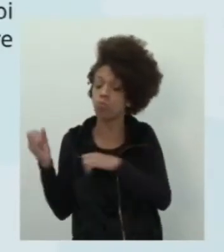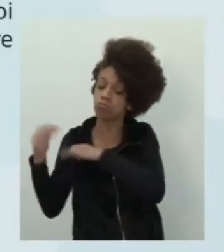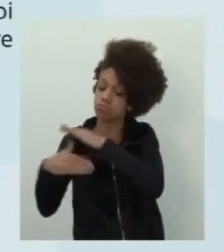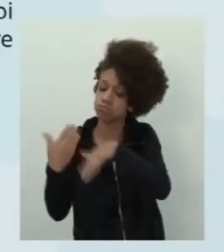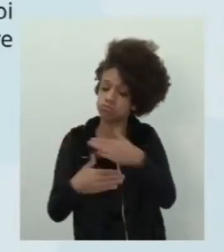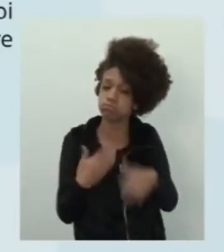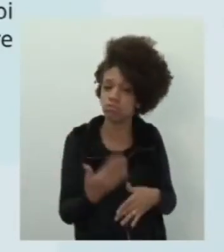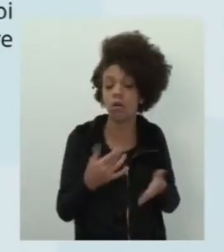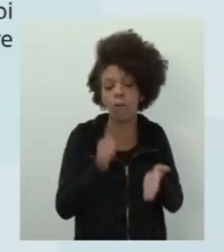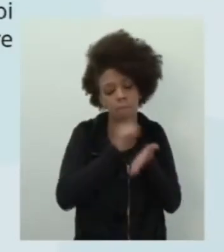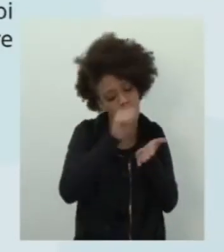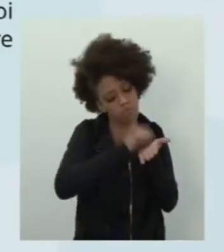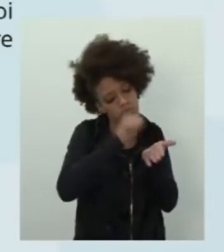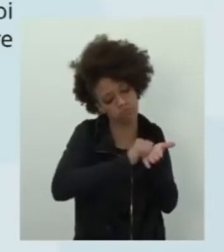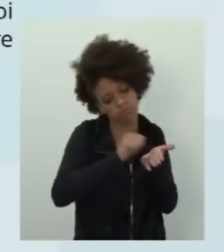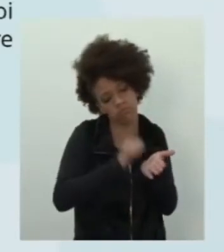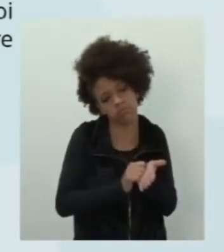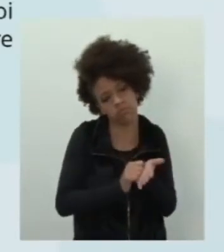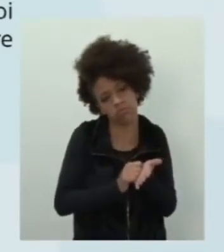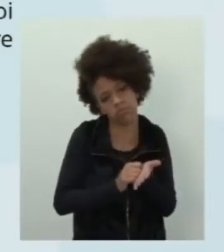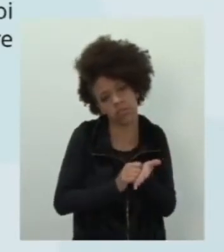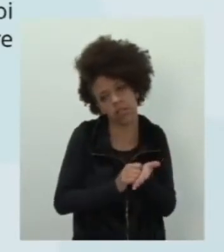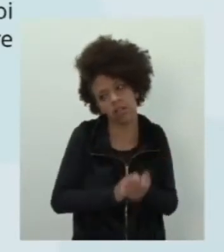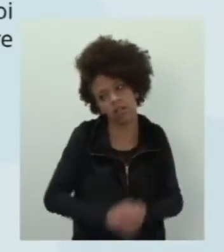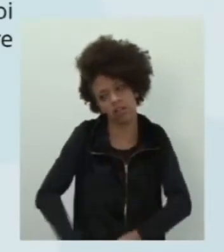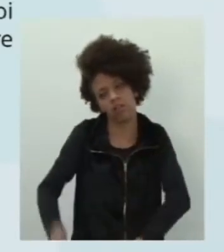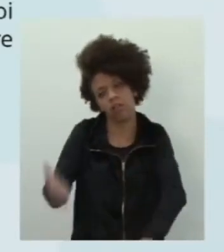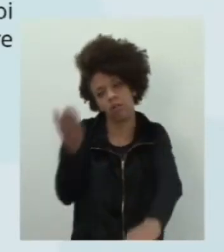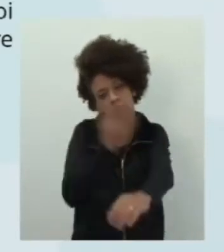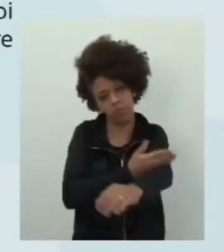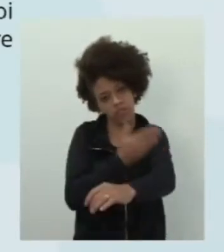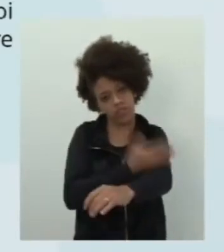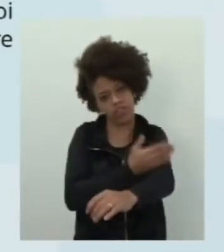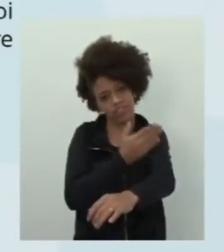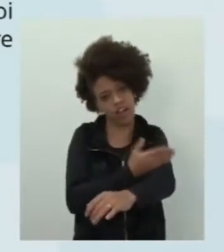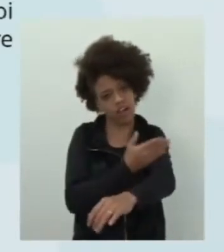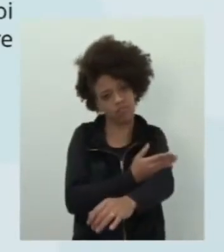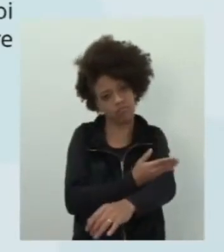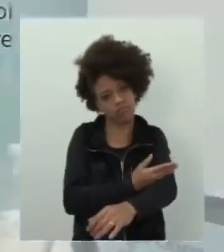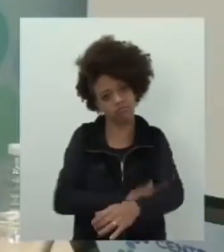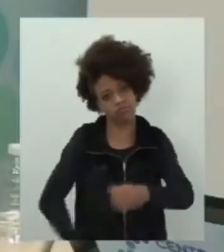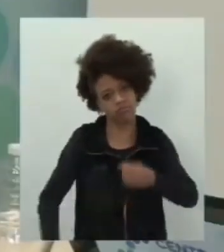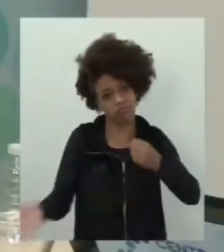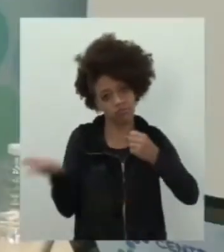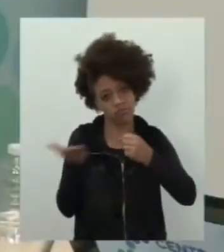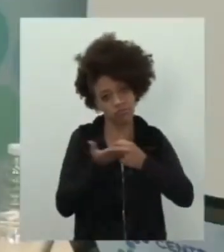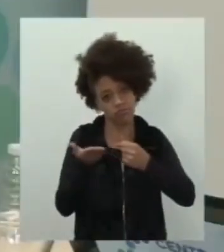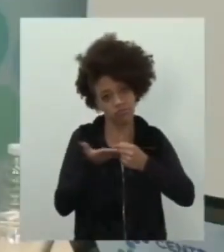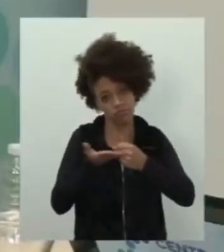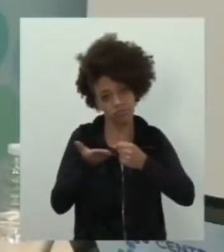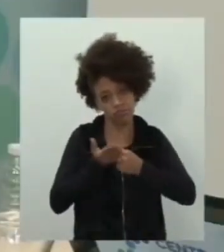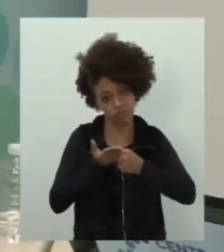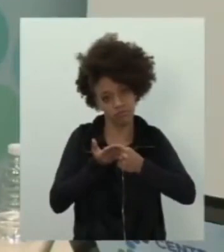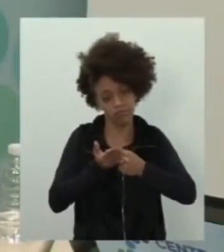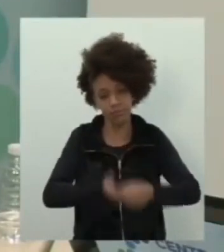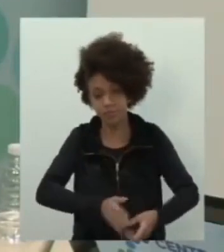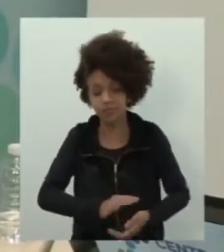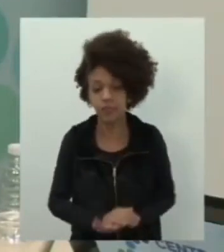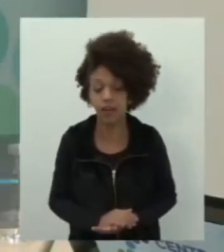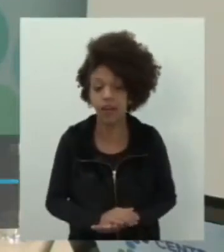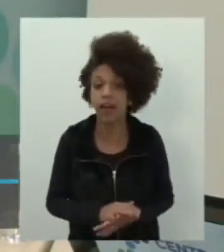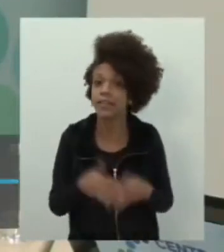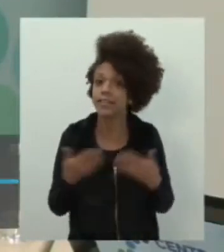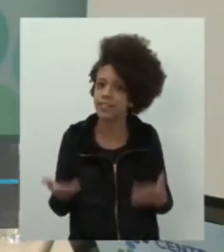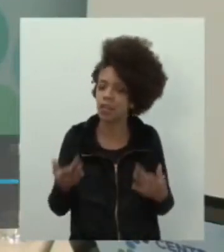ser divididos entre medievais, renascentistas e contemporâneos. É assim, gente, num cancioneiro as cantigas eram escritas